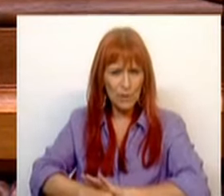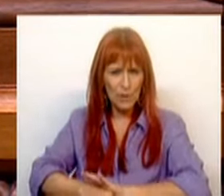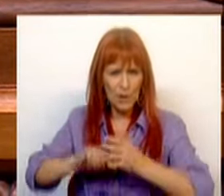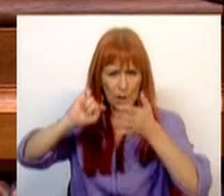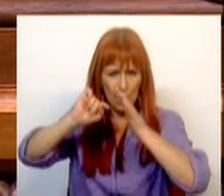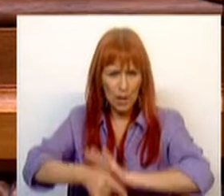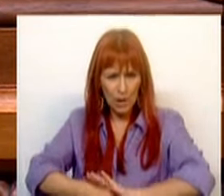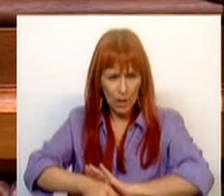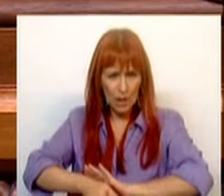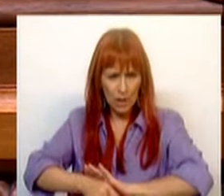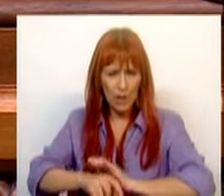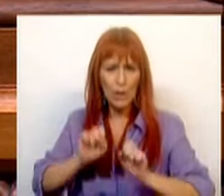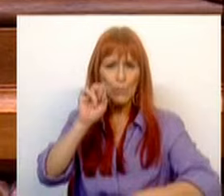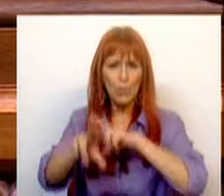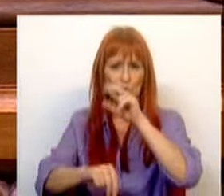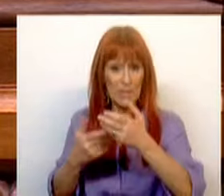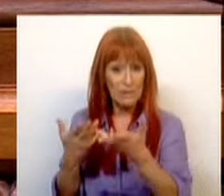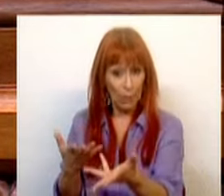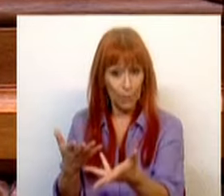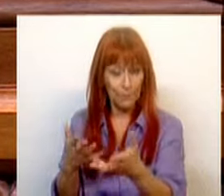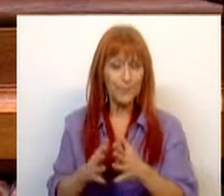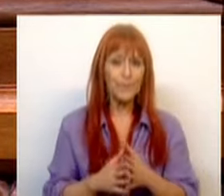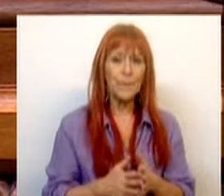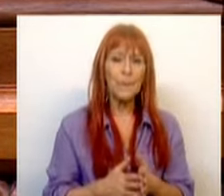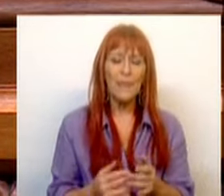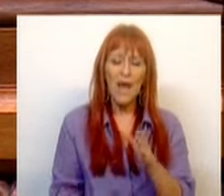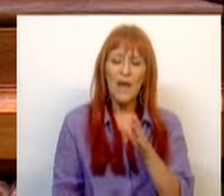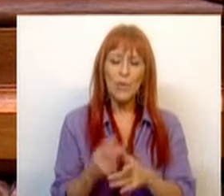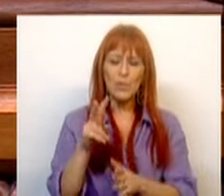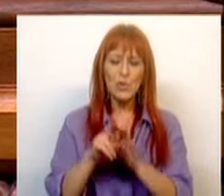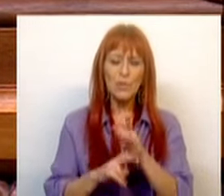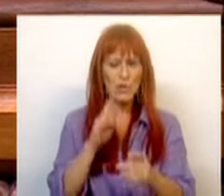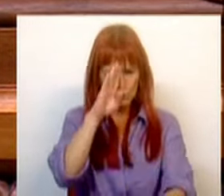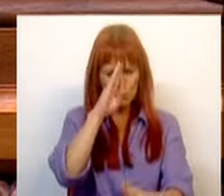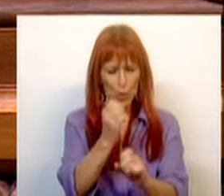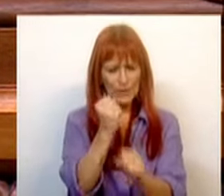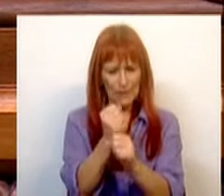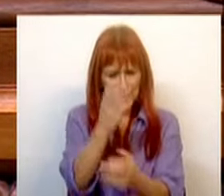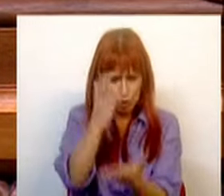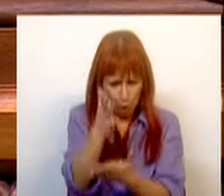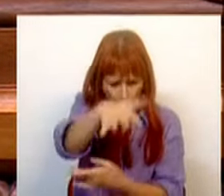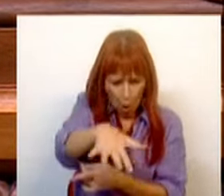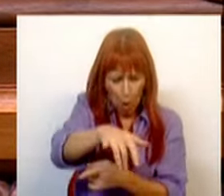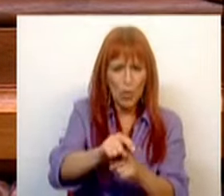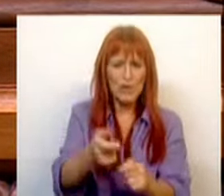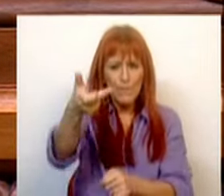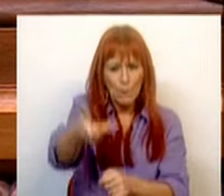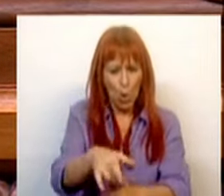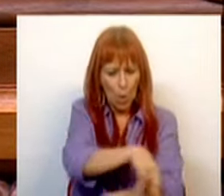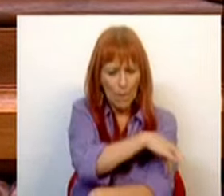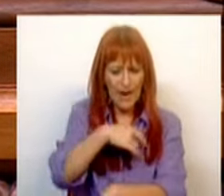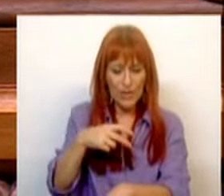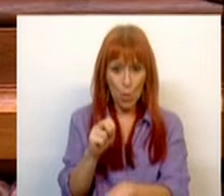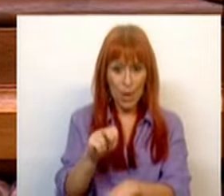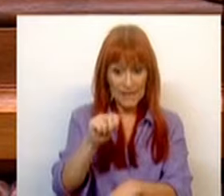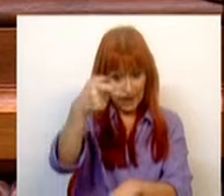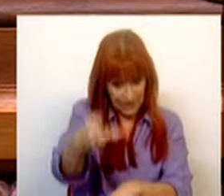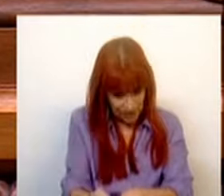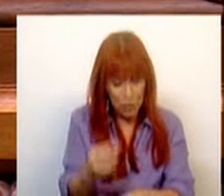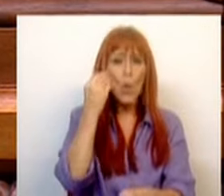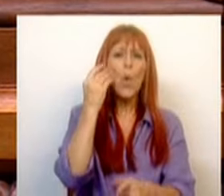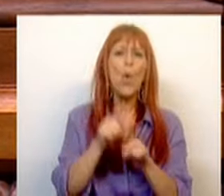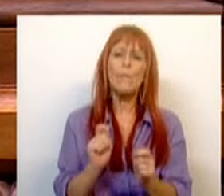em profunda modernização. Criámos o regime de dedicação plena, que facilitará a fixação de médicos no SNS,